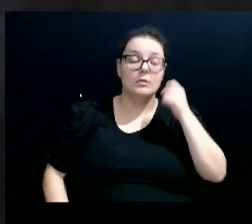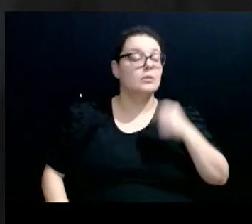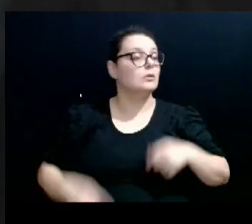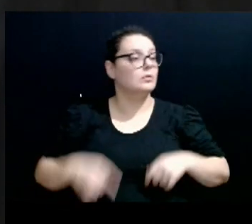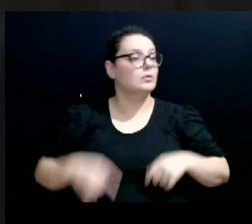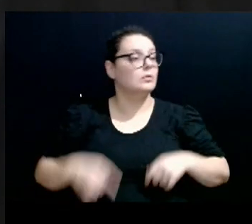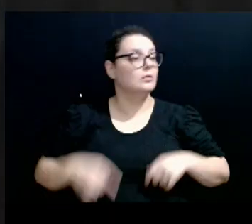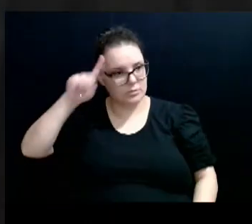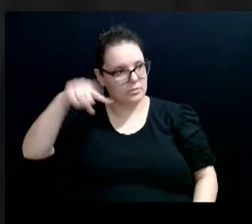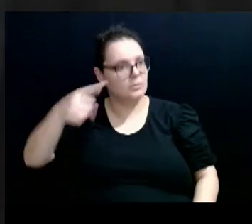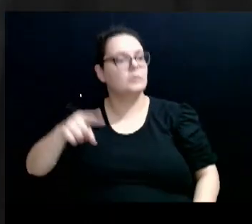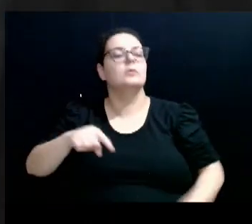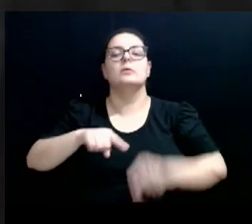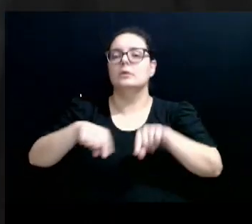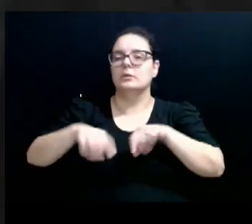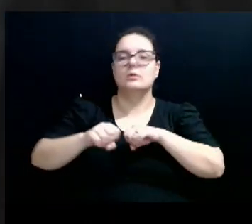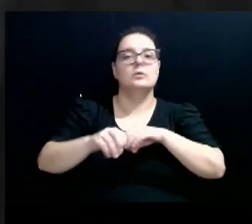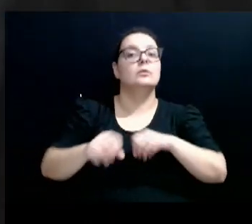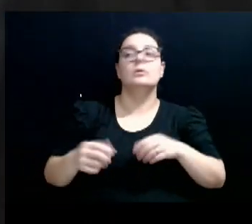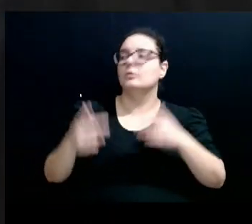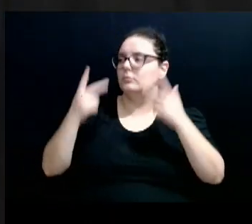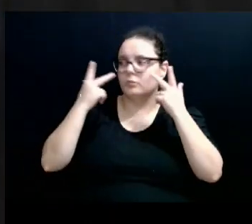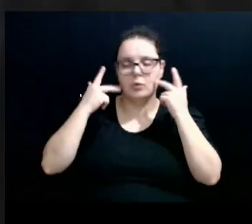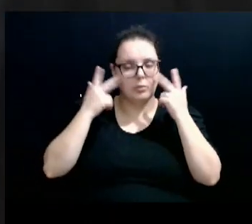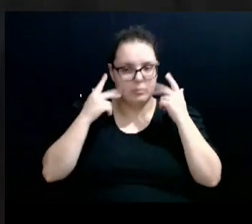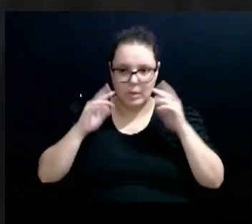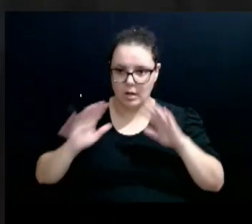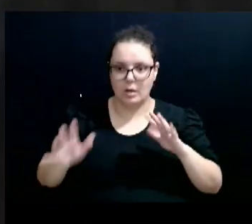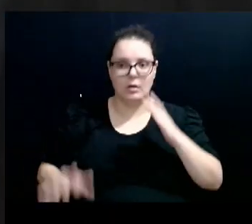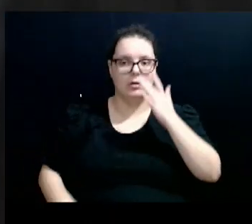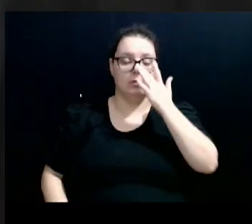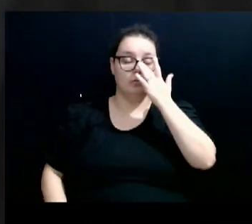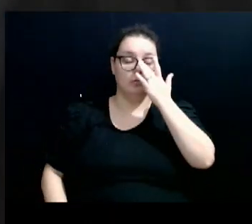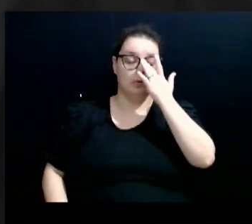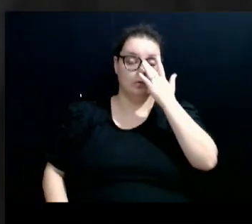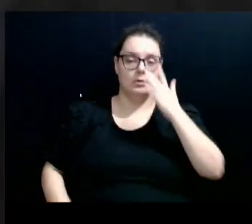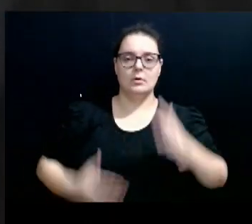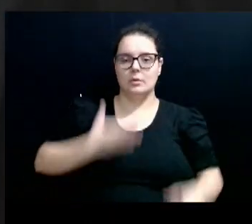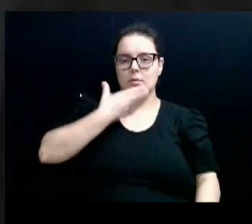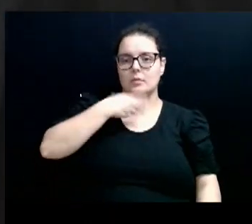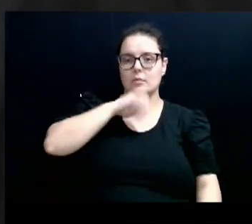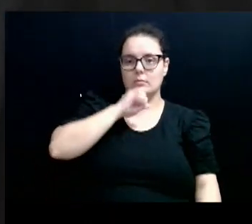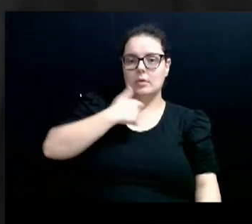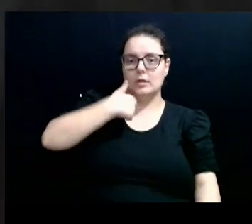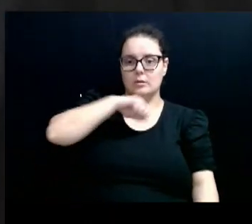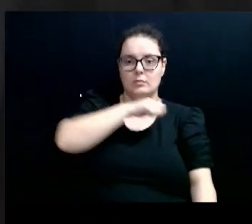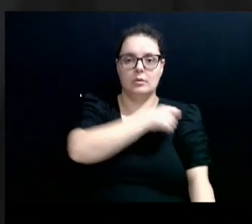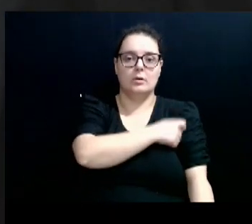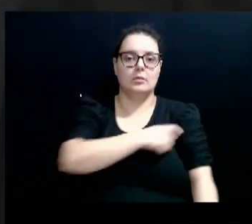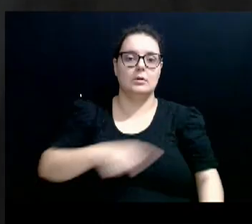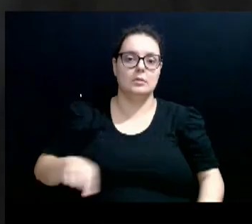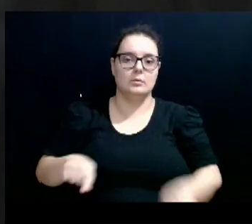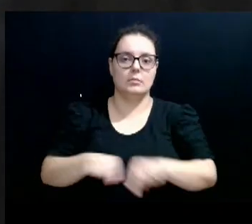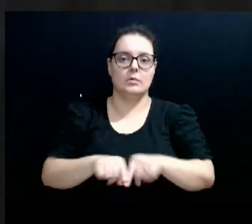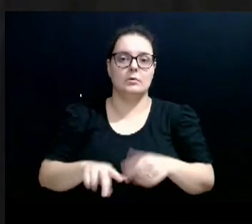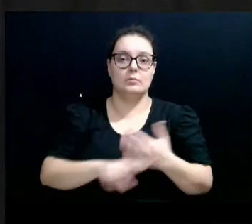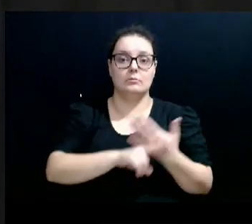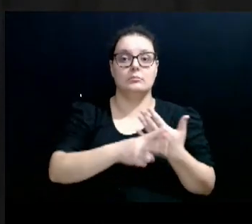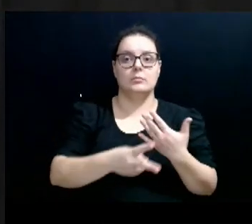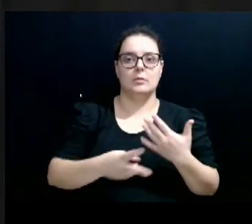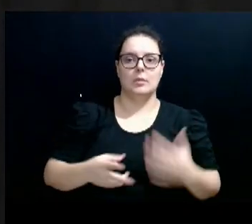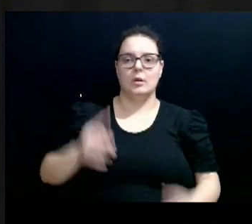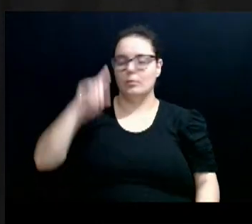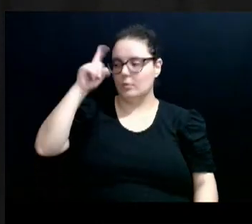de aula e tal. Então, os pais dos alunos também, eles também foram impactados, porque, Mirna, eu sempre dei aula em